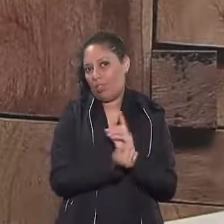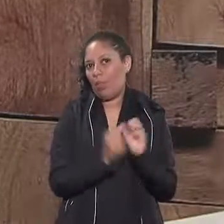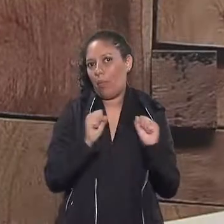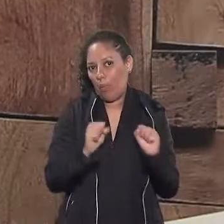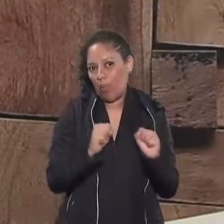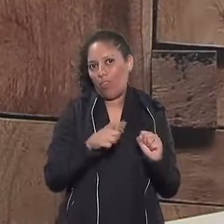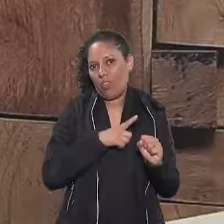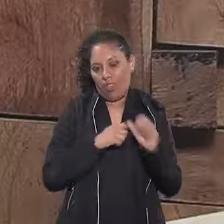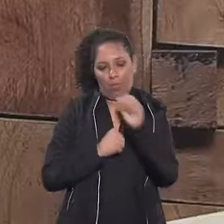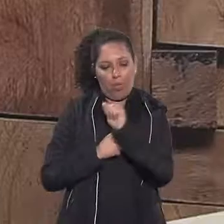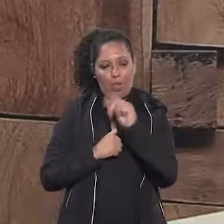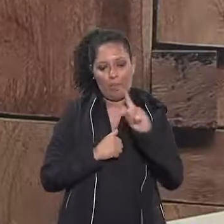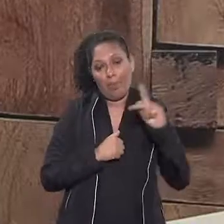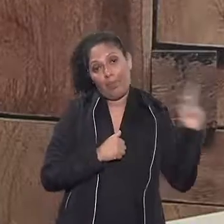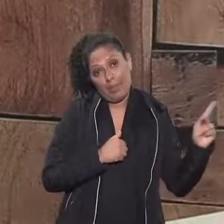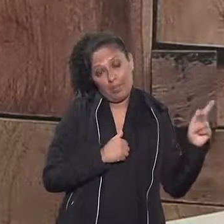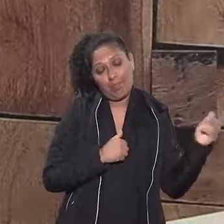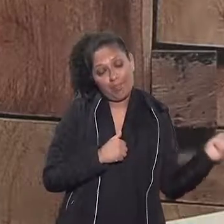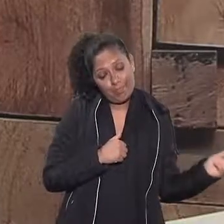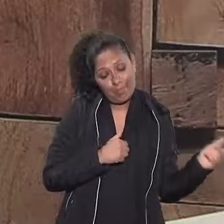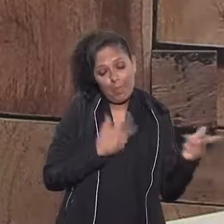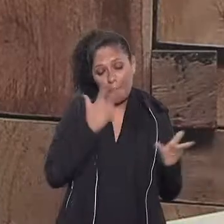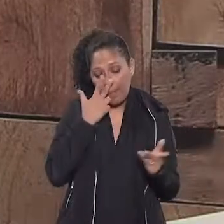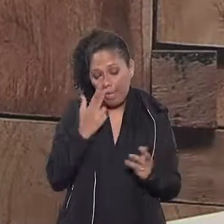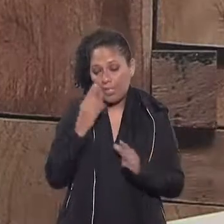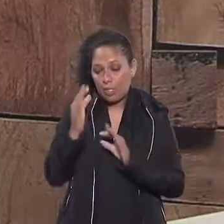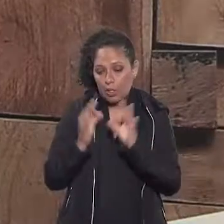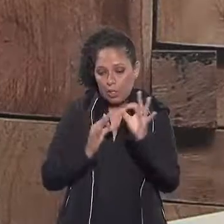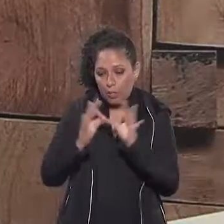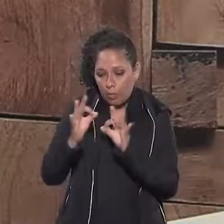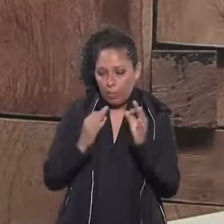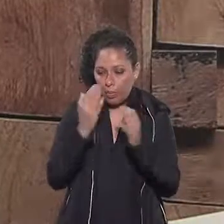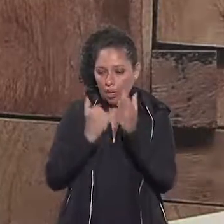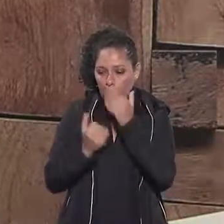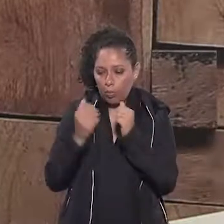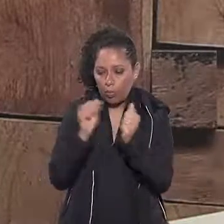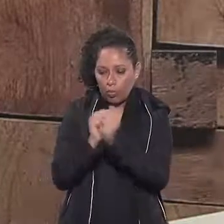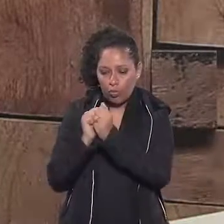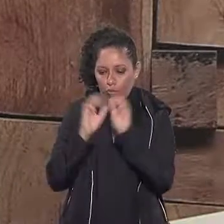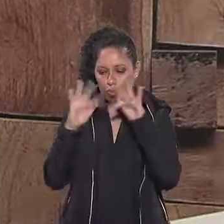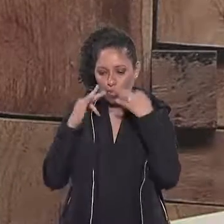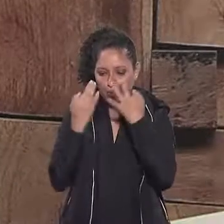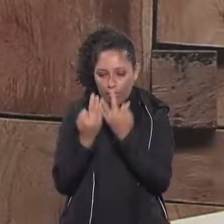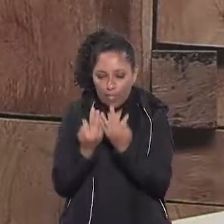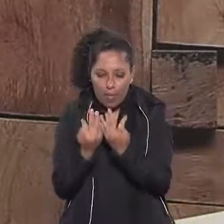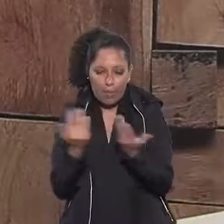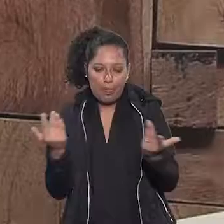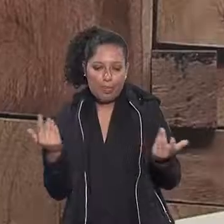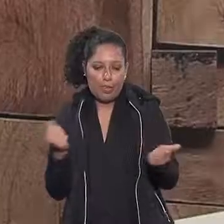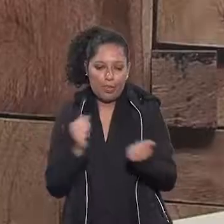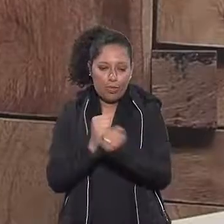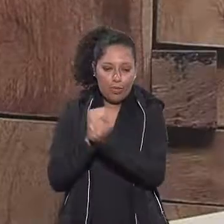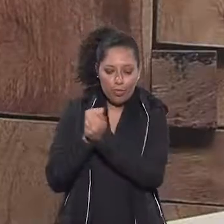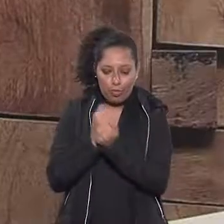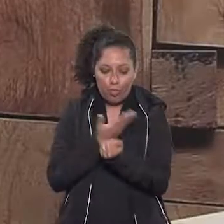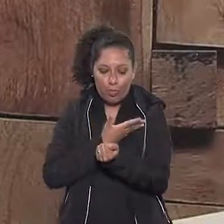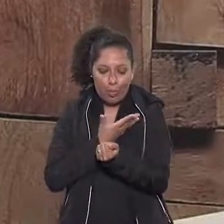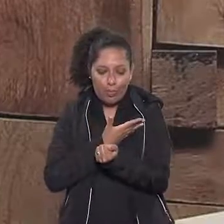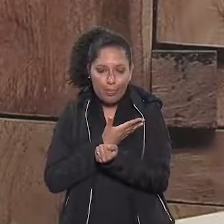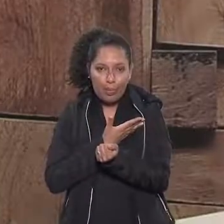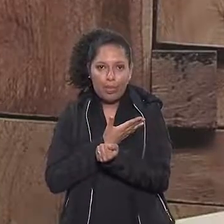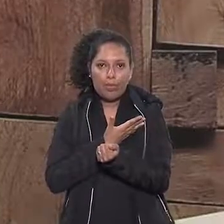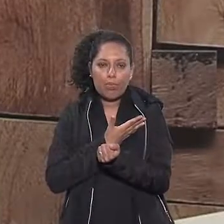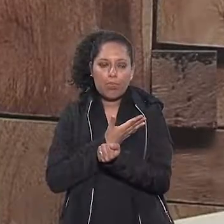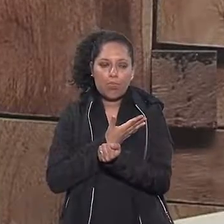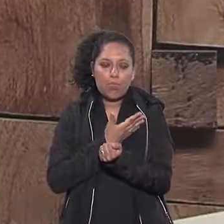da população. Então, assim, cozinhar com a família, com amigos, explorar ingredientes, é uma maneira de tornar